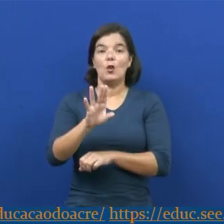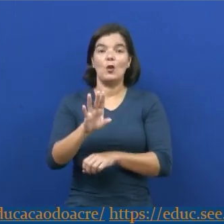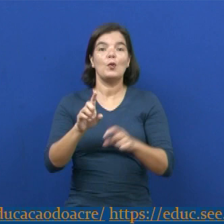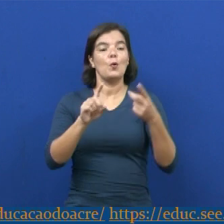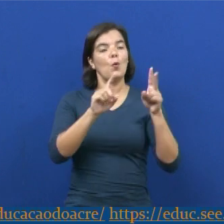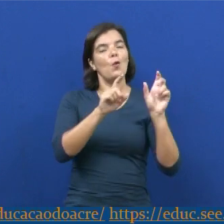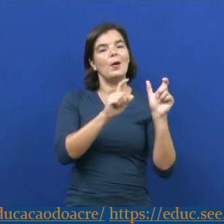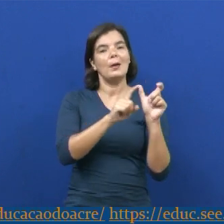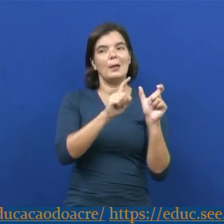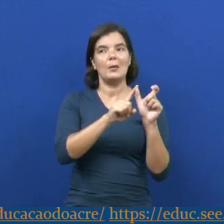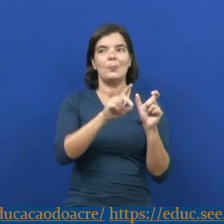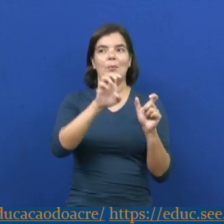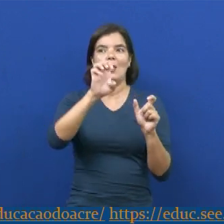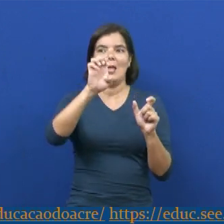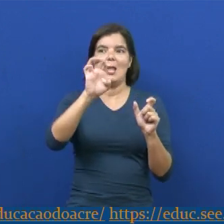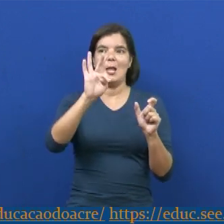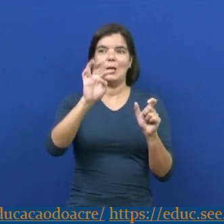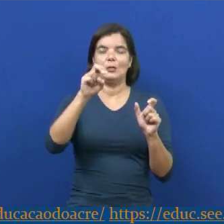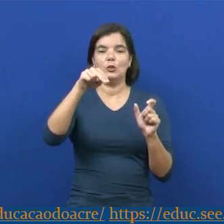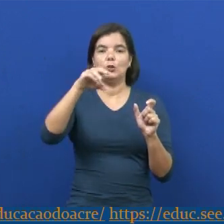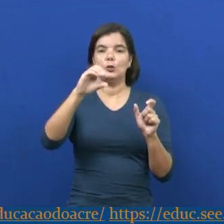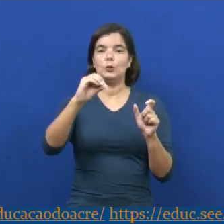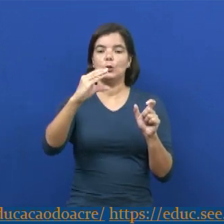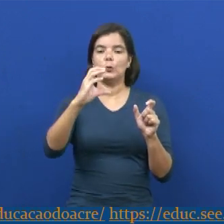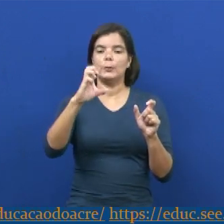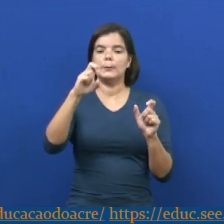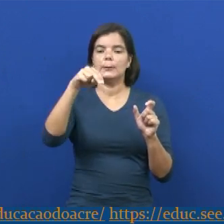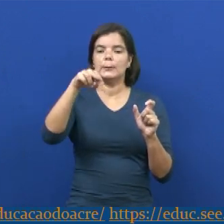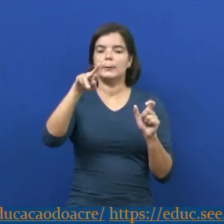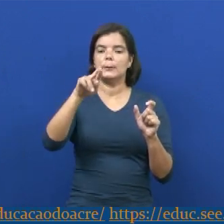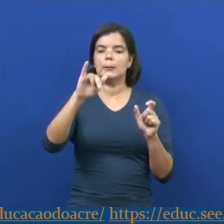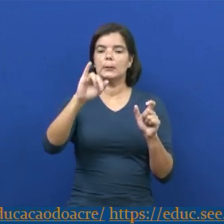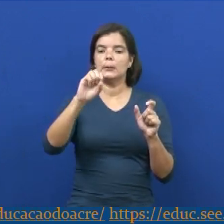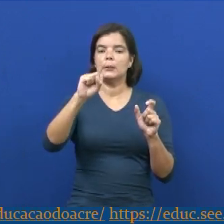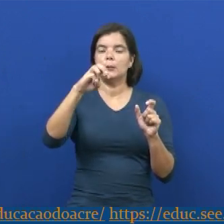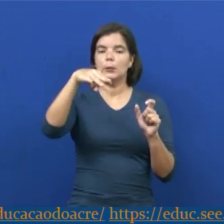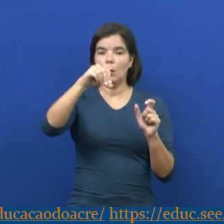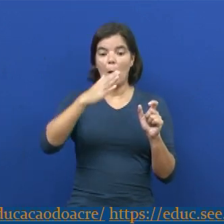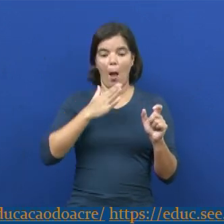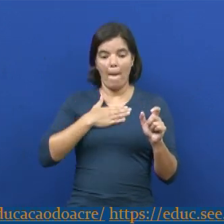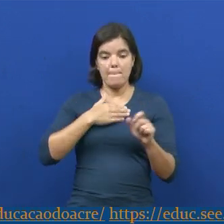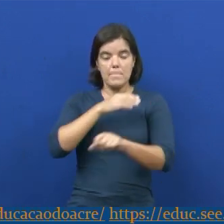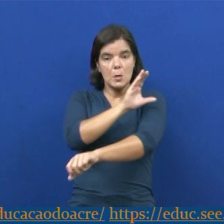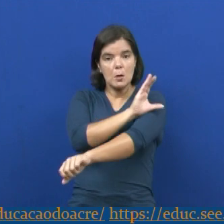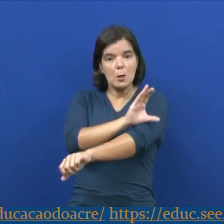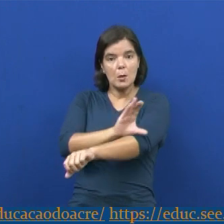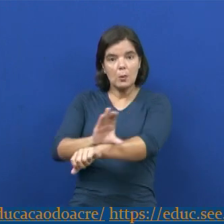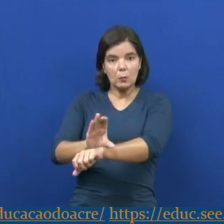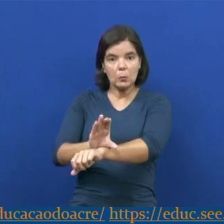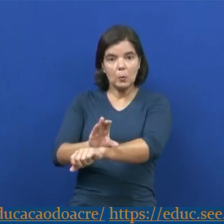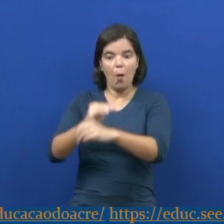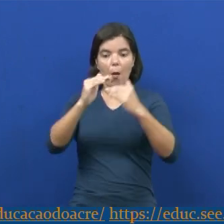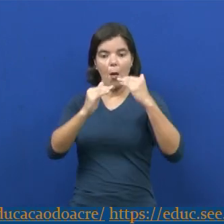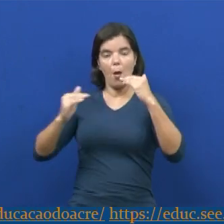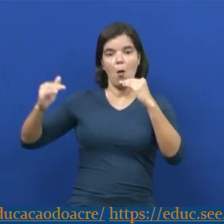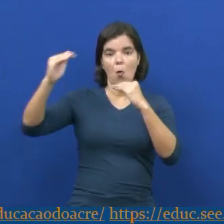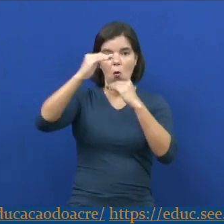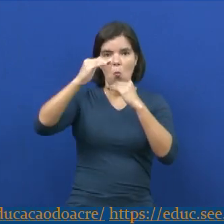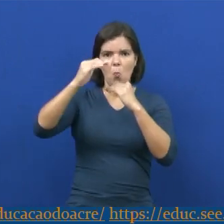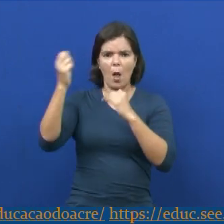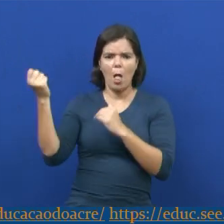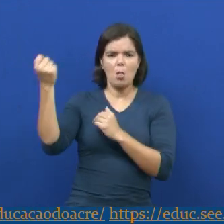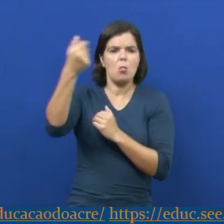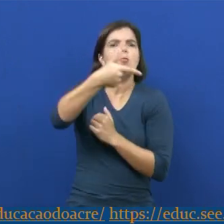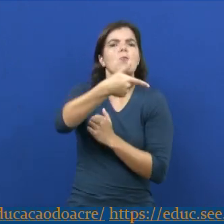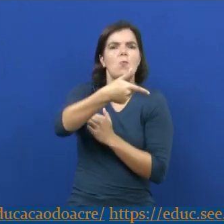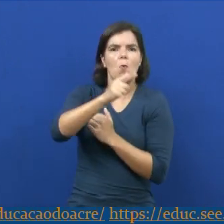termo etnocentrismo. O que significa etnocentrismo? A minha cultura, né, é superior à do